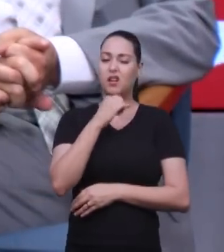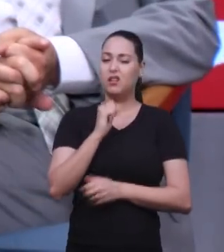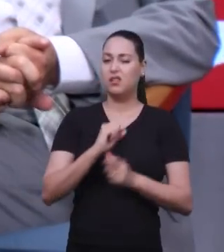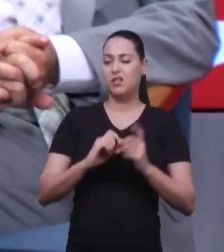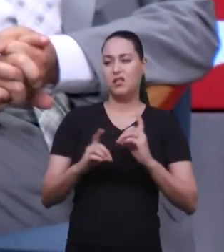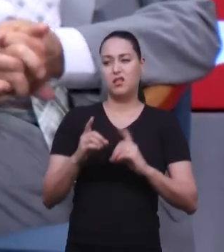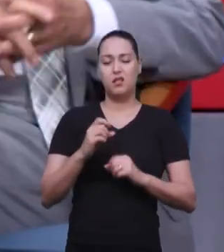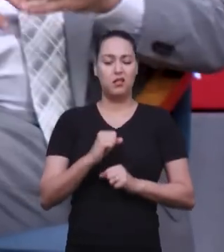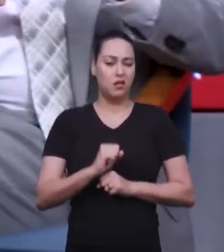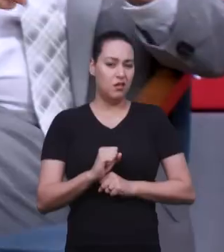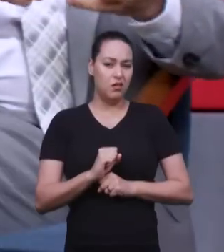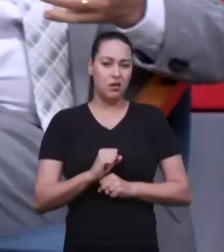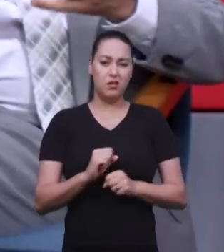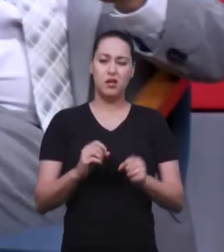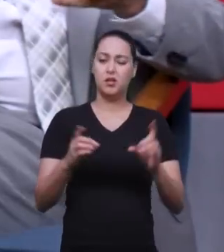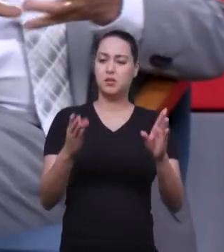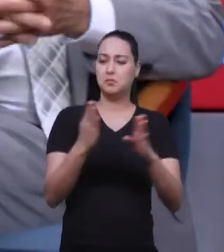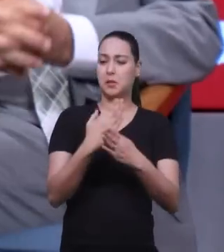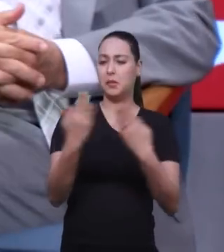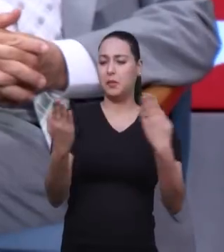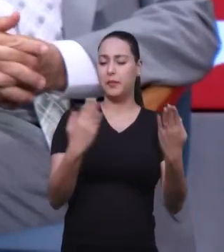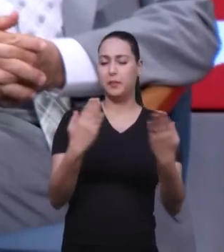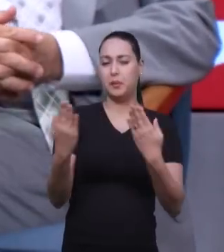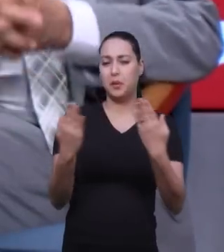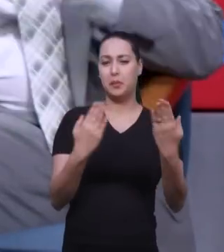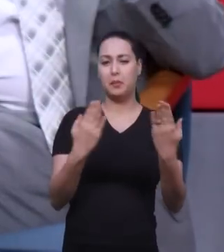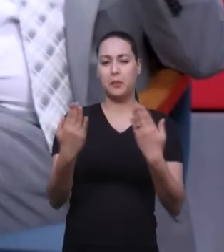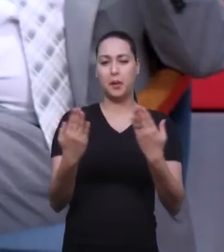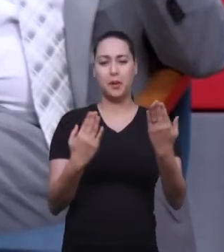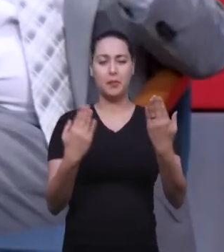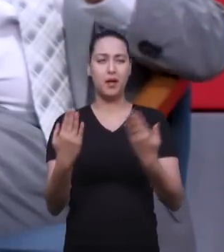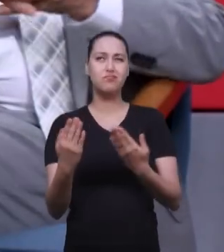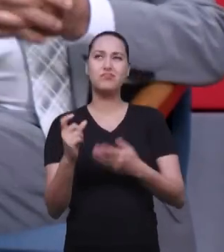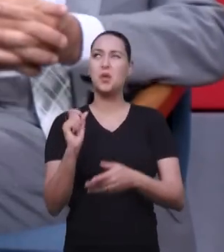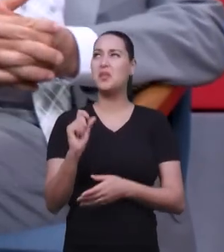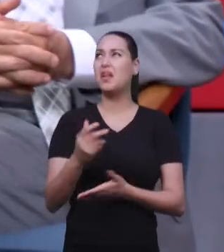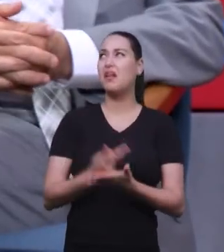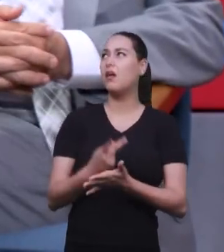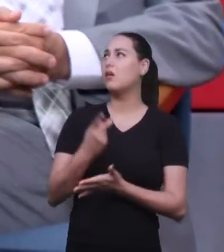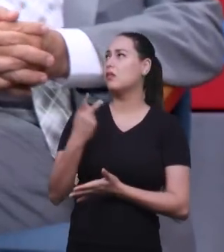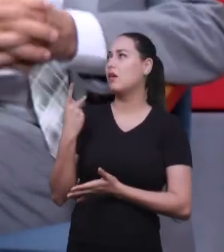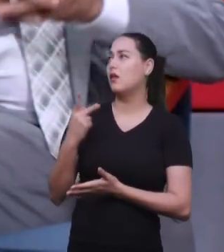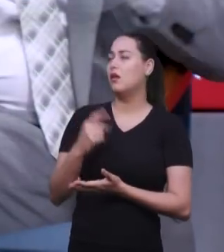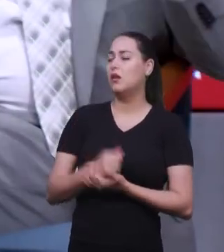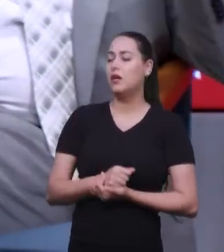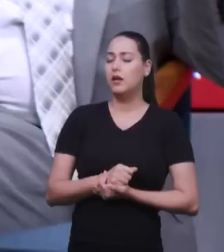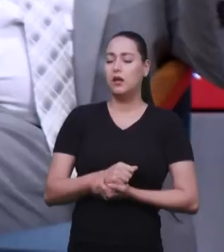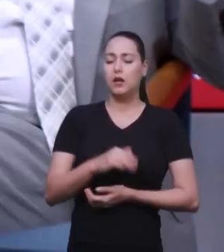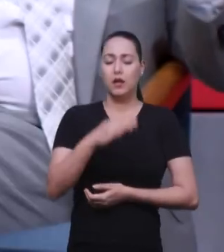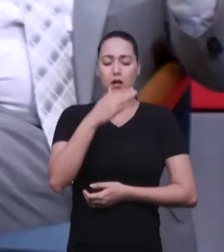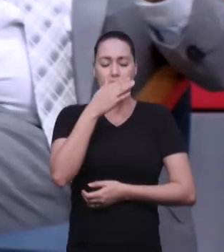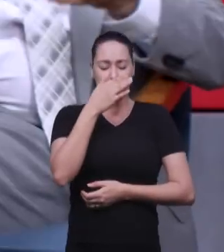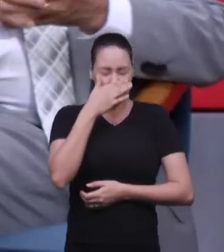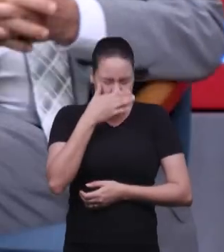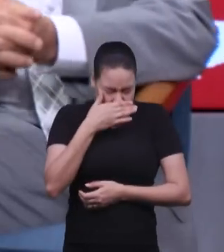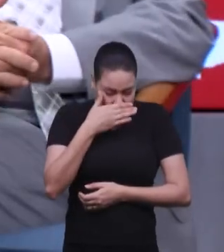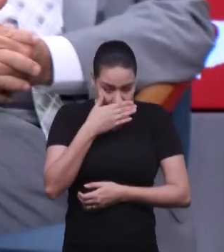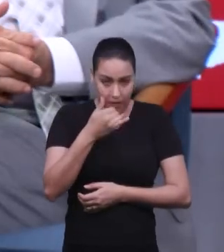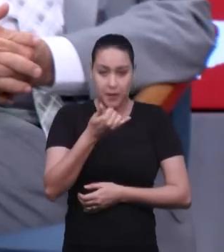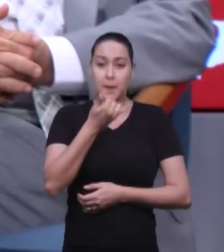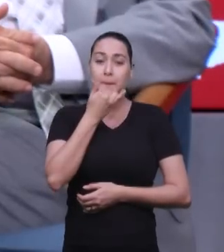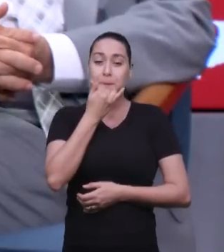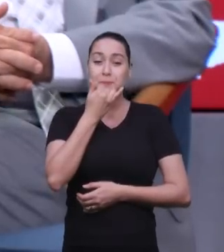decepcionados, conversando entre si sobre os últimos acontecimentos. Eles tinham acompanhado